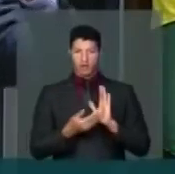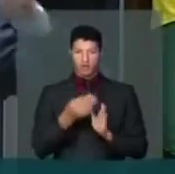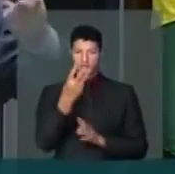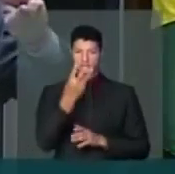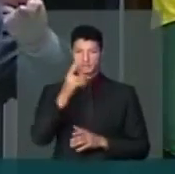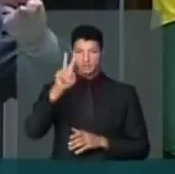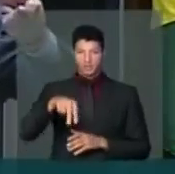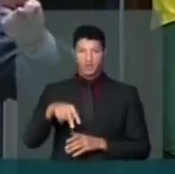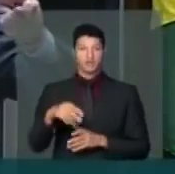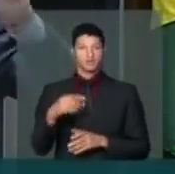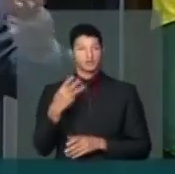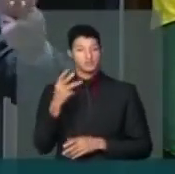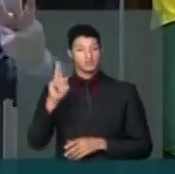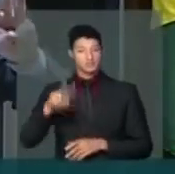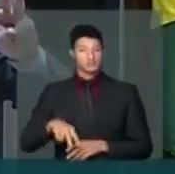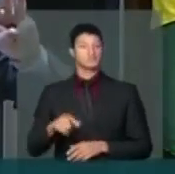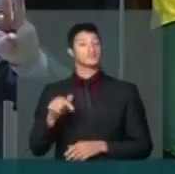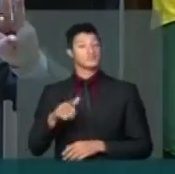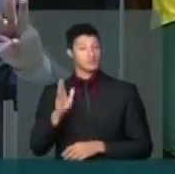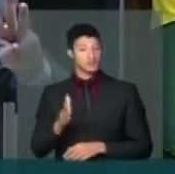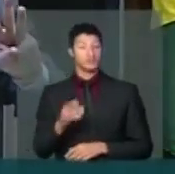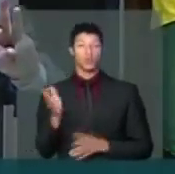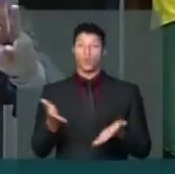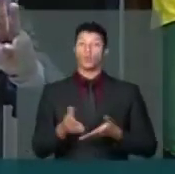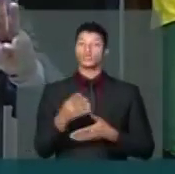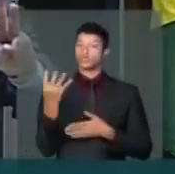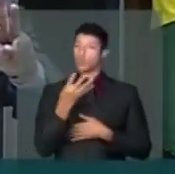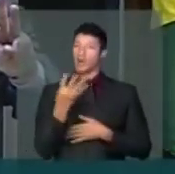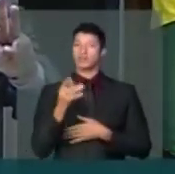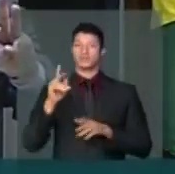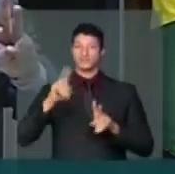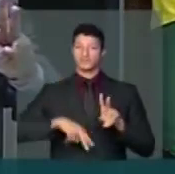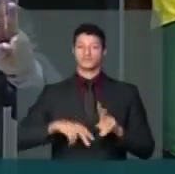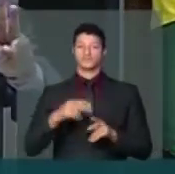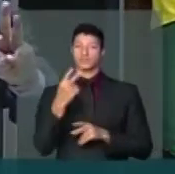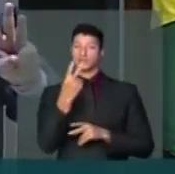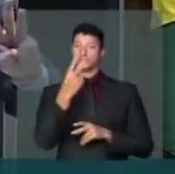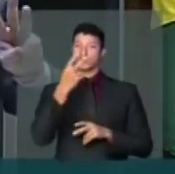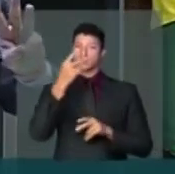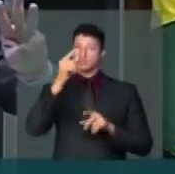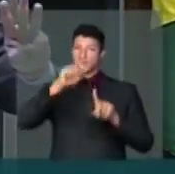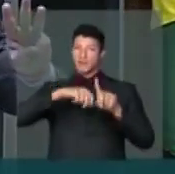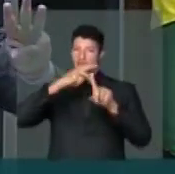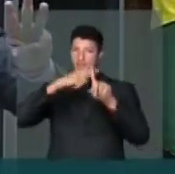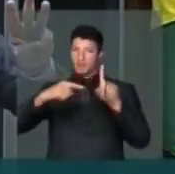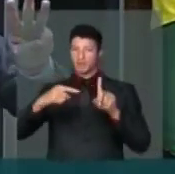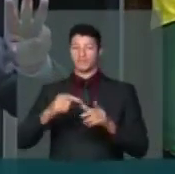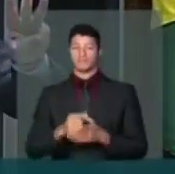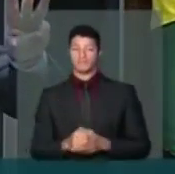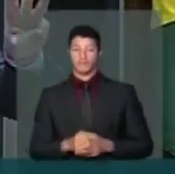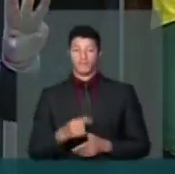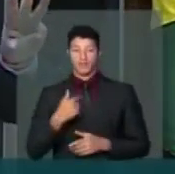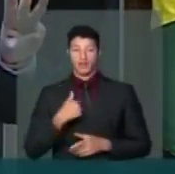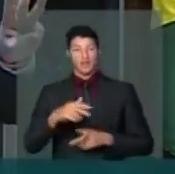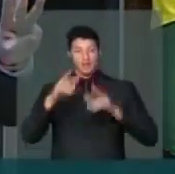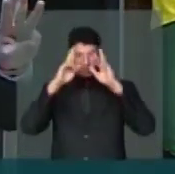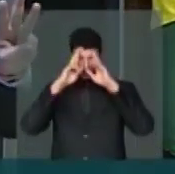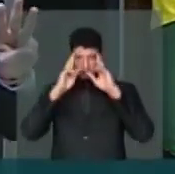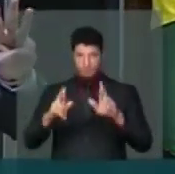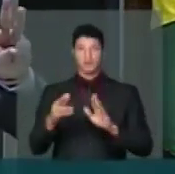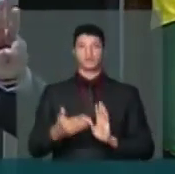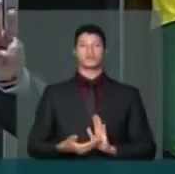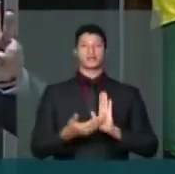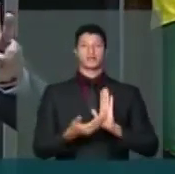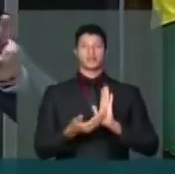3 vezes. 3 vezes, essa é a 4ª, em 2 meses e meio. Isso, a meu juízo, é respeito a